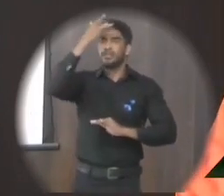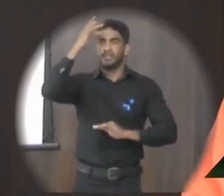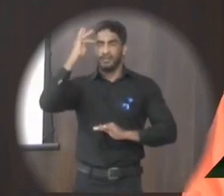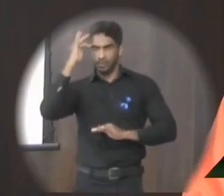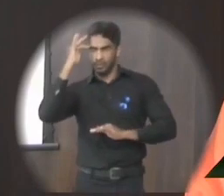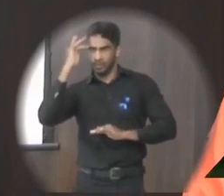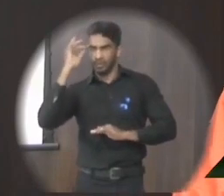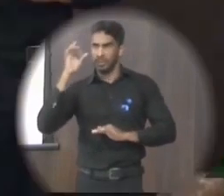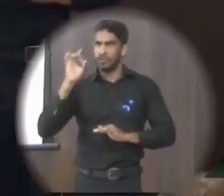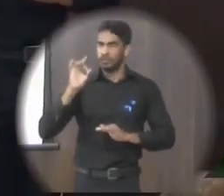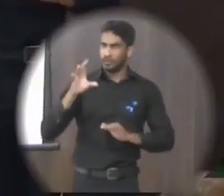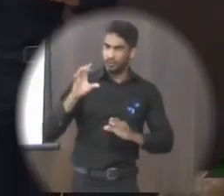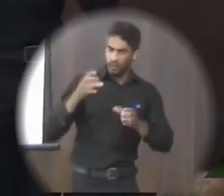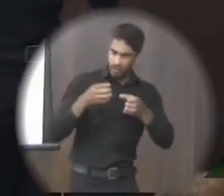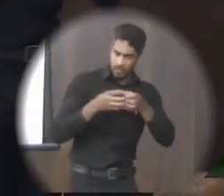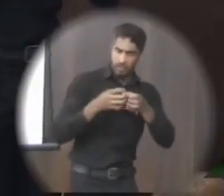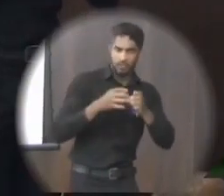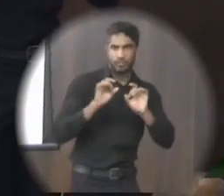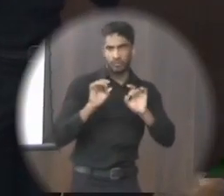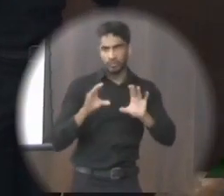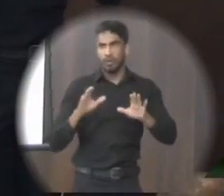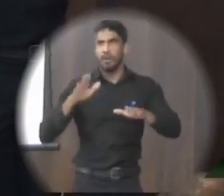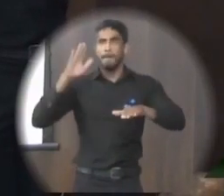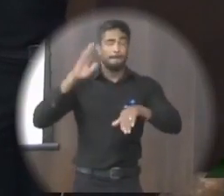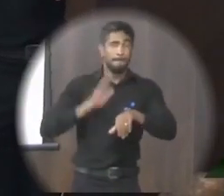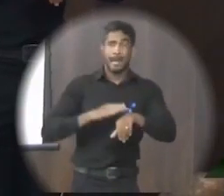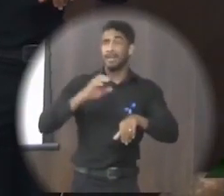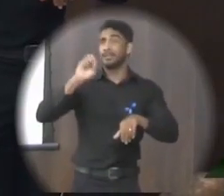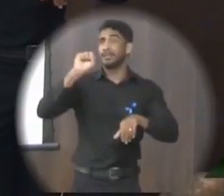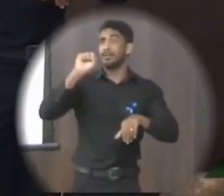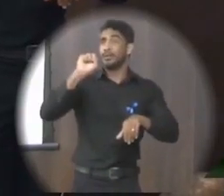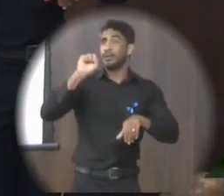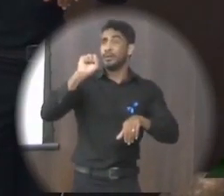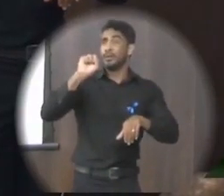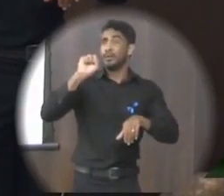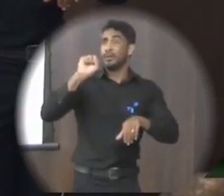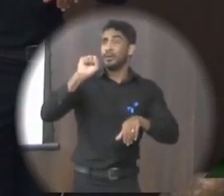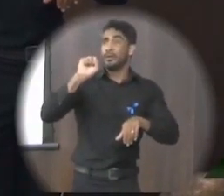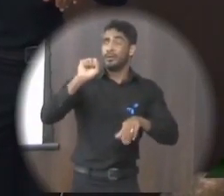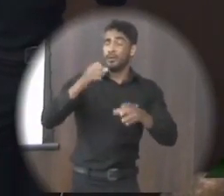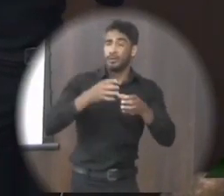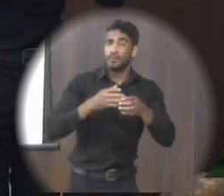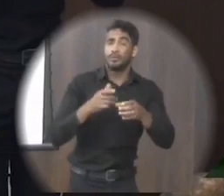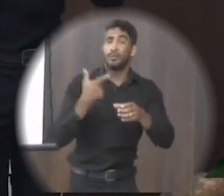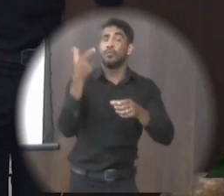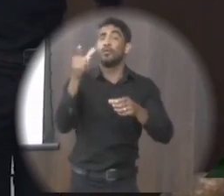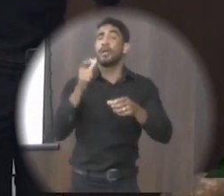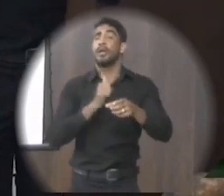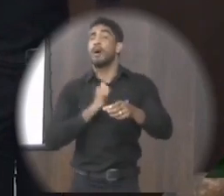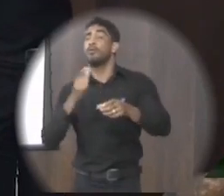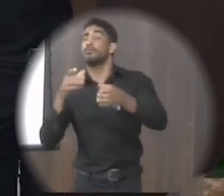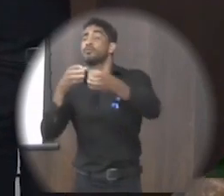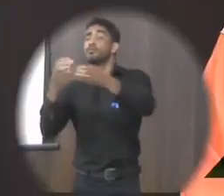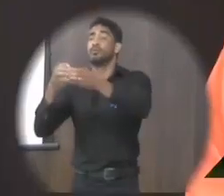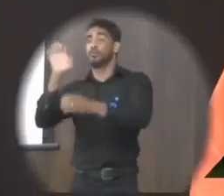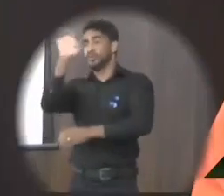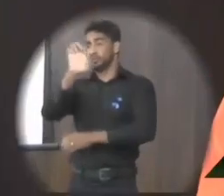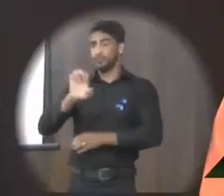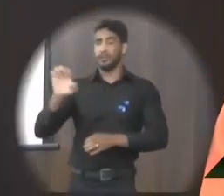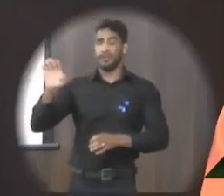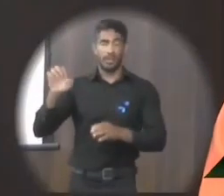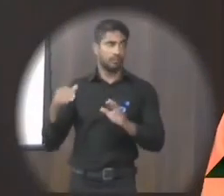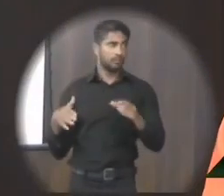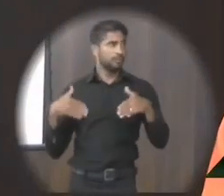ser batalhão, estamos atendendo hoje mais ocorrência do que alguns batalhões no estado. E